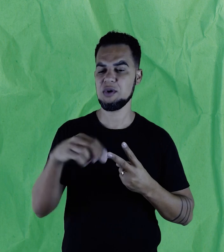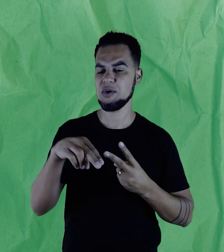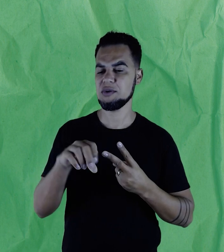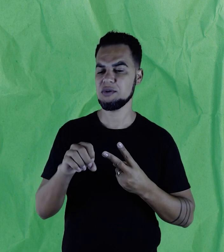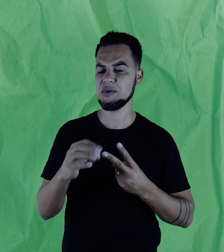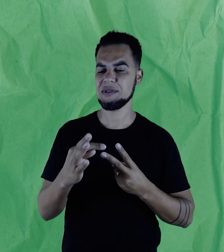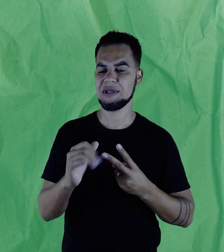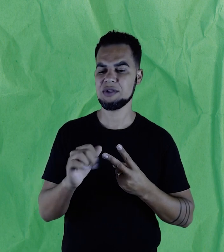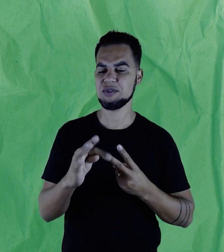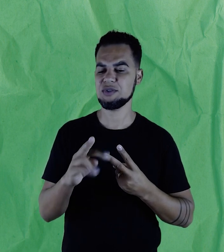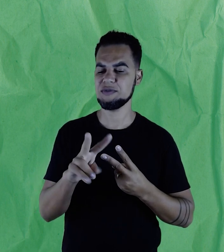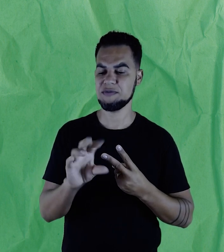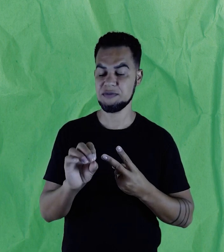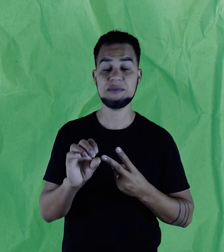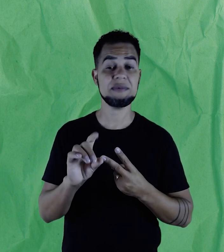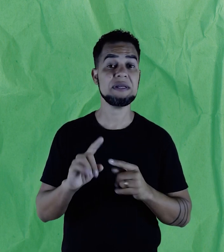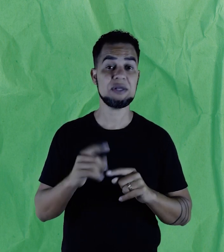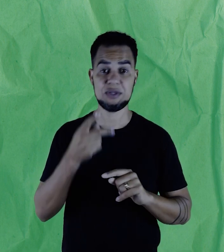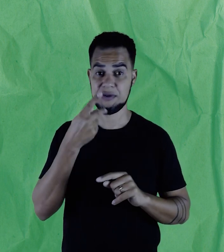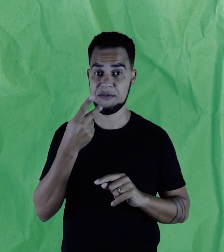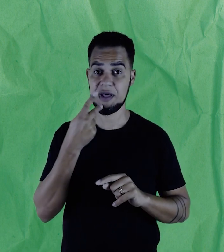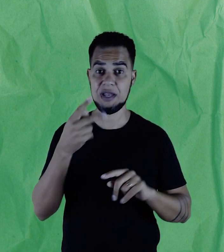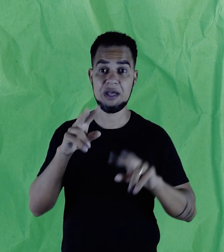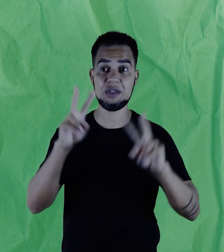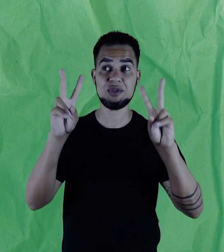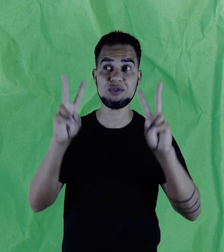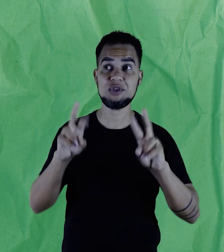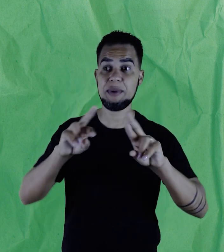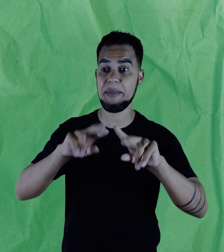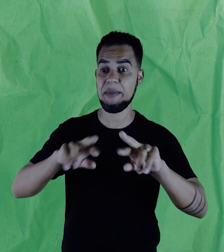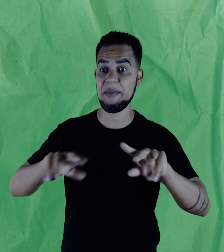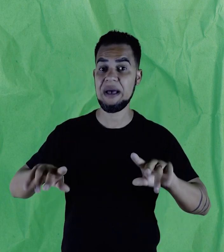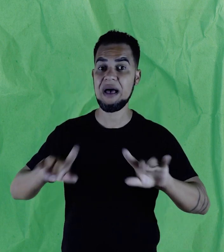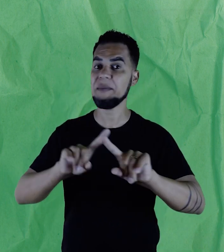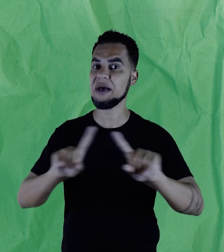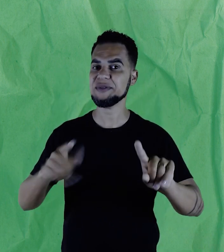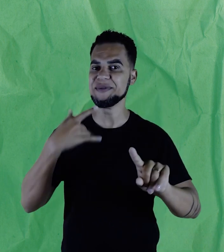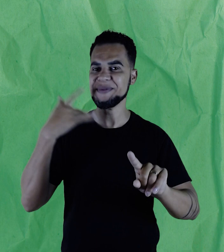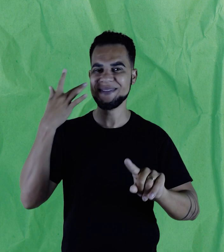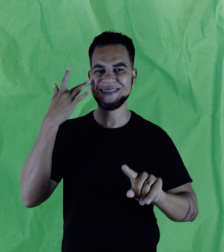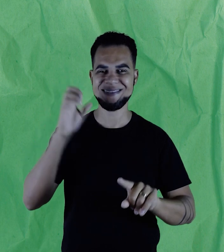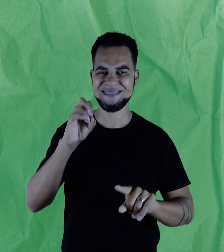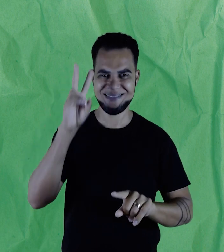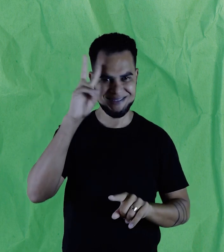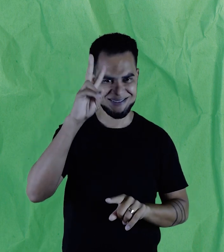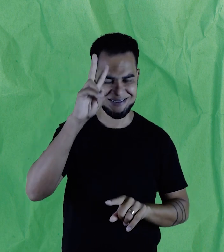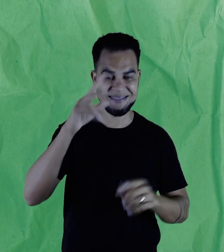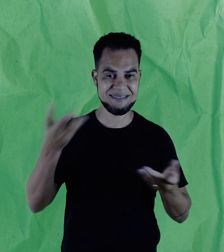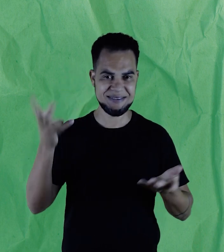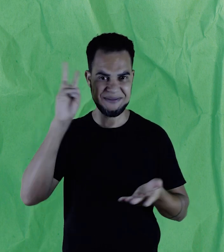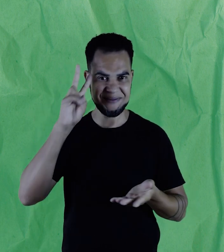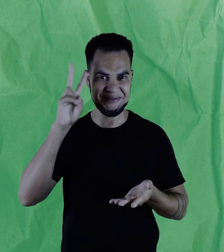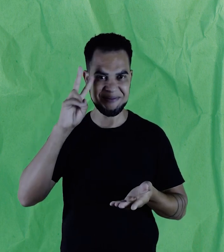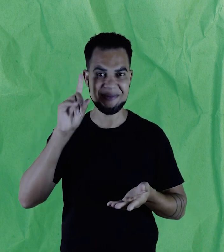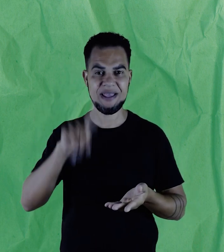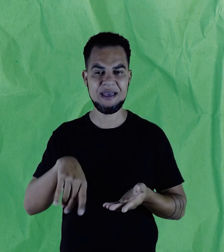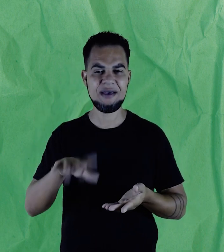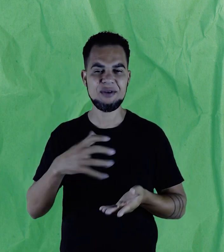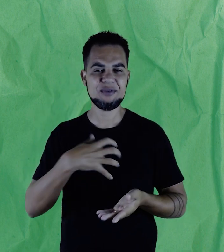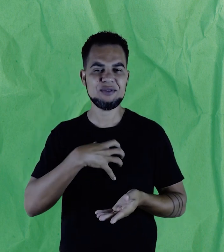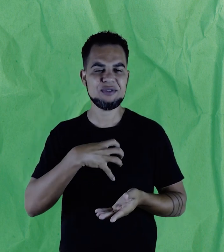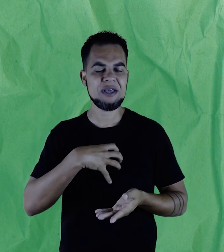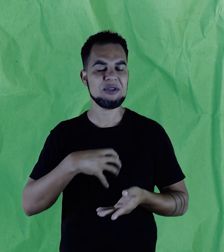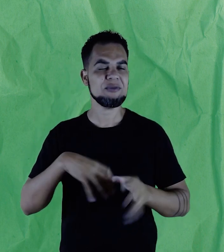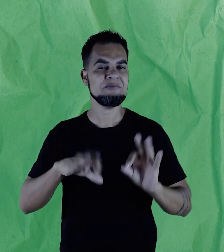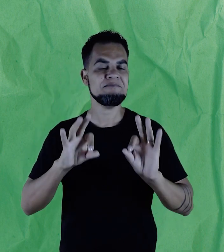figurada, linguagem real e assim por diante, e sei lá se você se lembra disso. Então vamos retomar, ó, o conhecido como literal ou